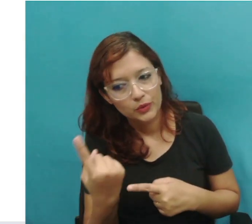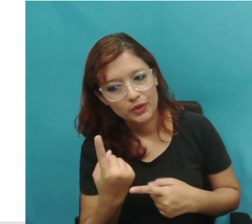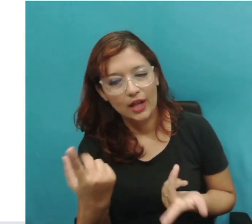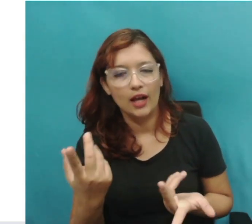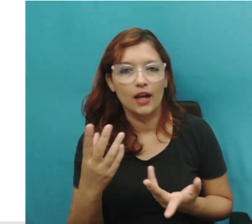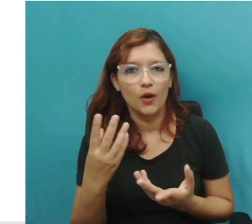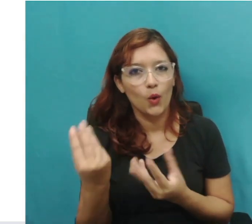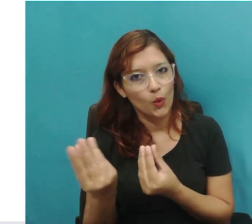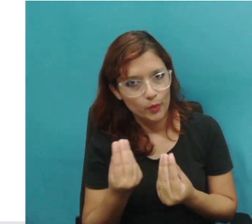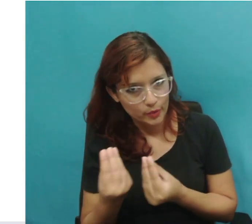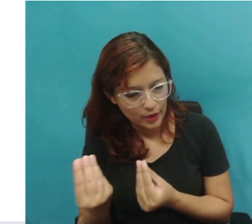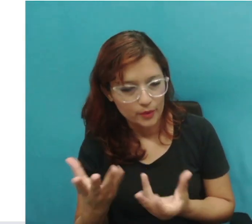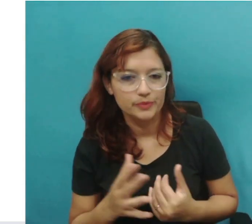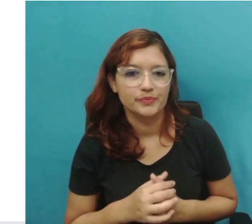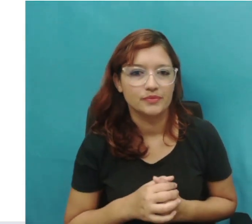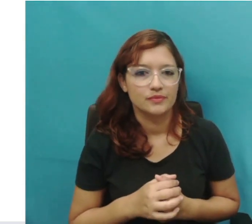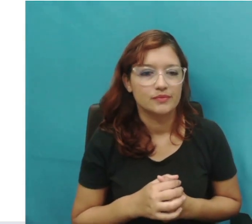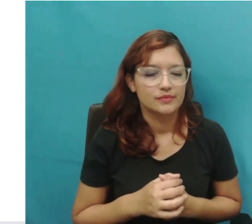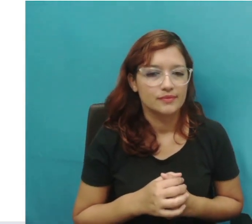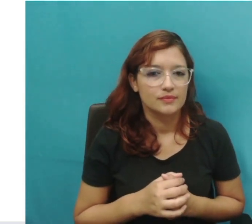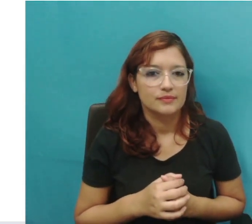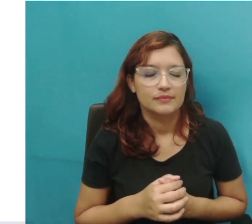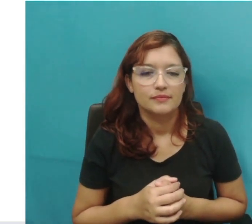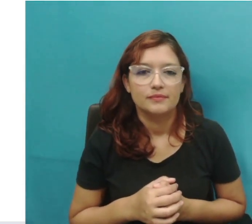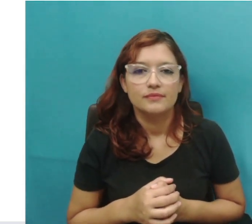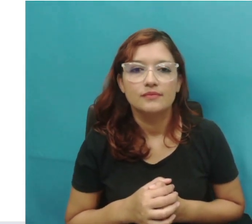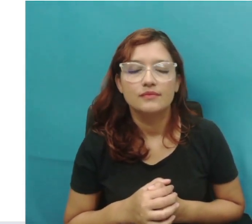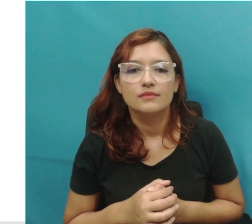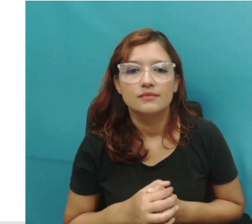Certo? No singular ou no plural.